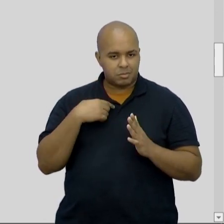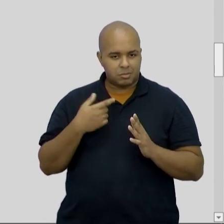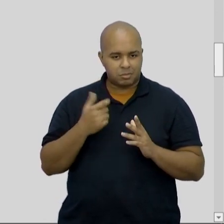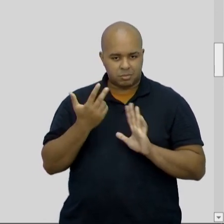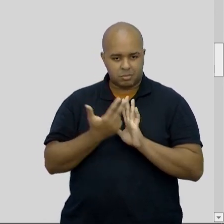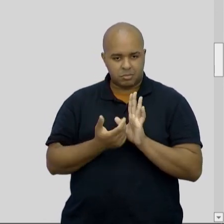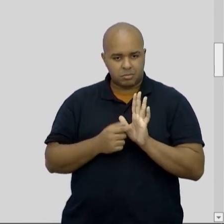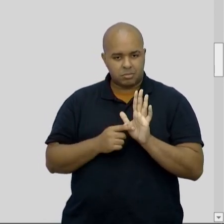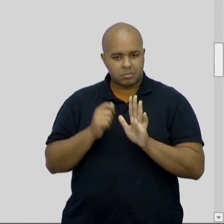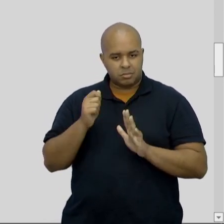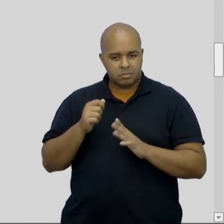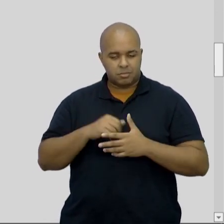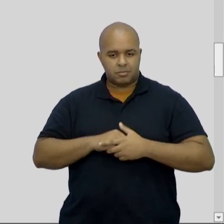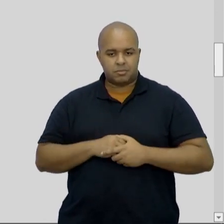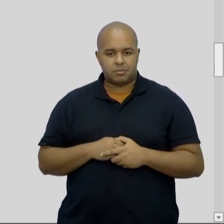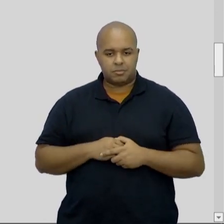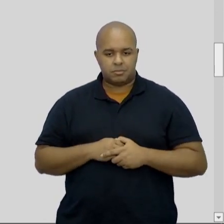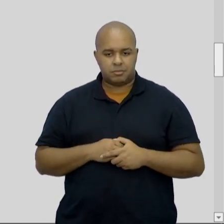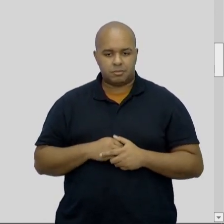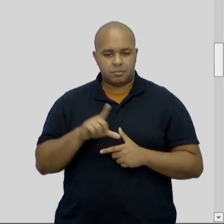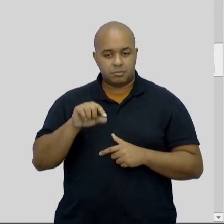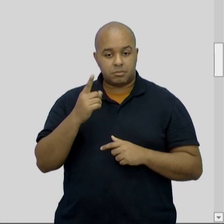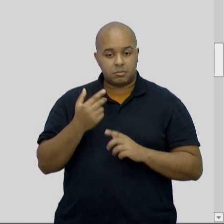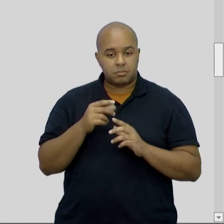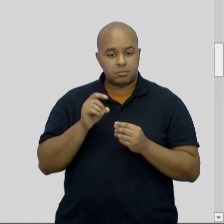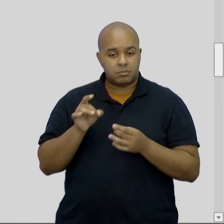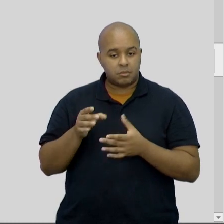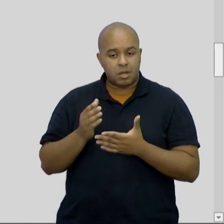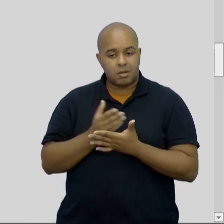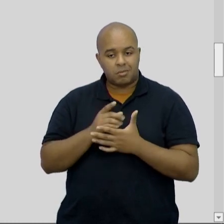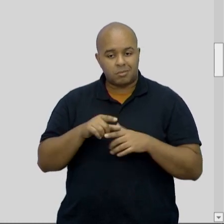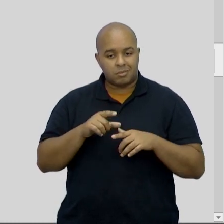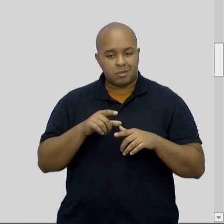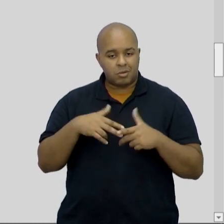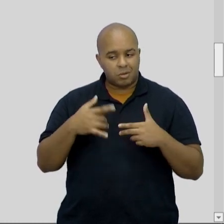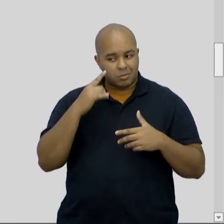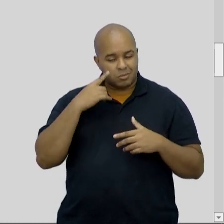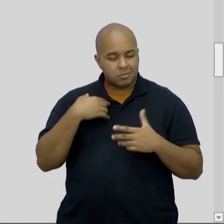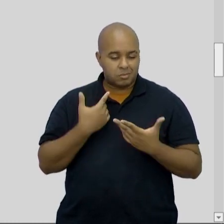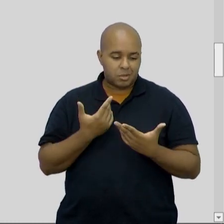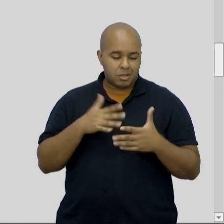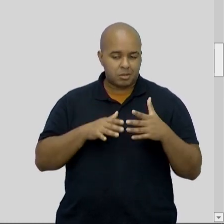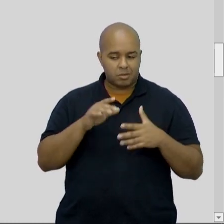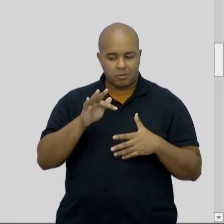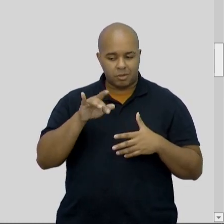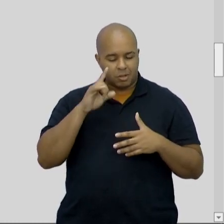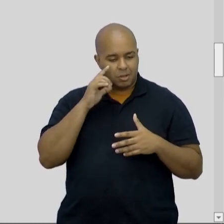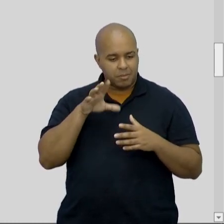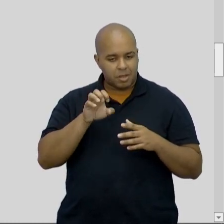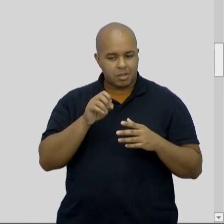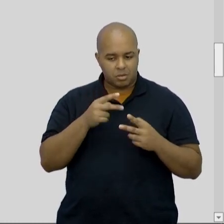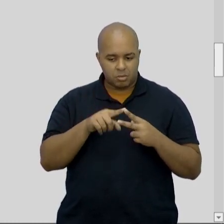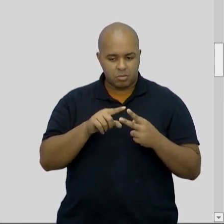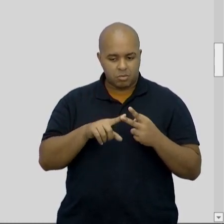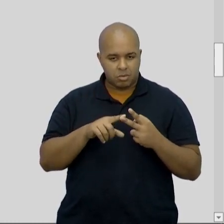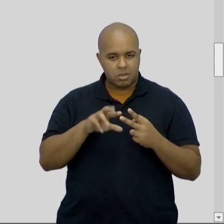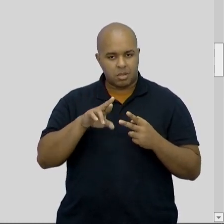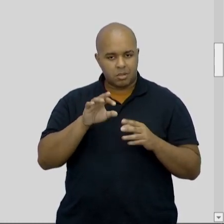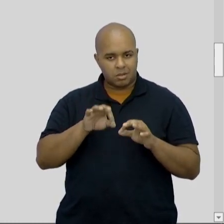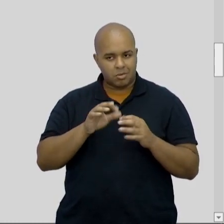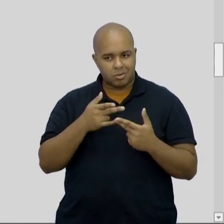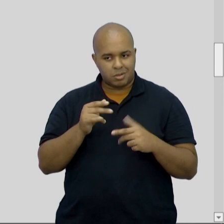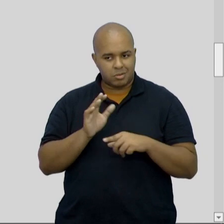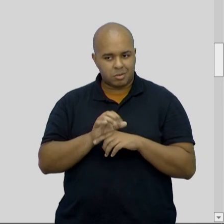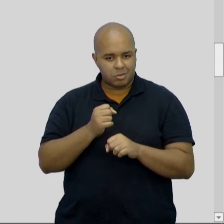símbolo aqui. Escolher e descartar recursos no valor designado. No caso dos fenícios, descartar 2 recursos.